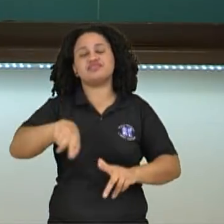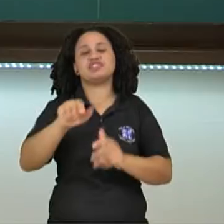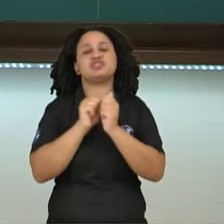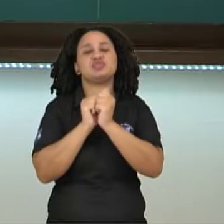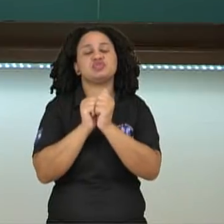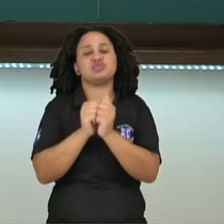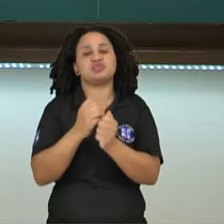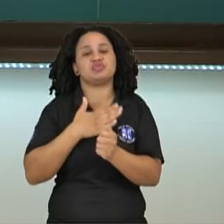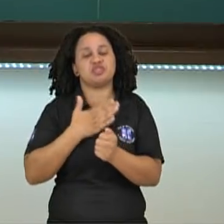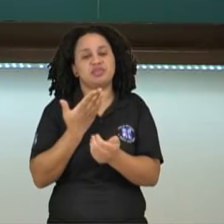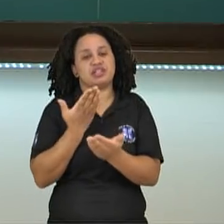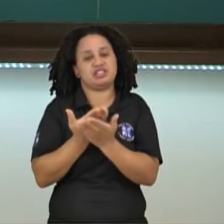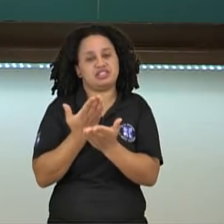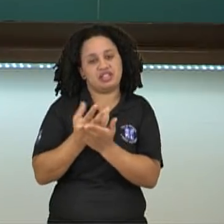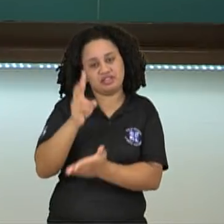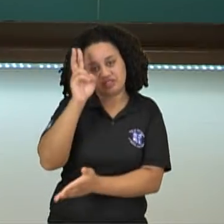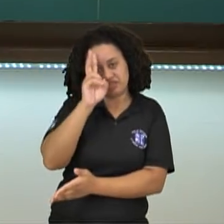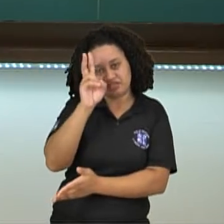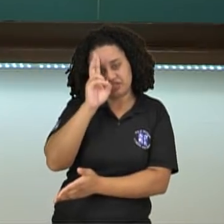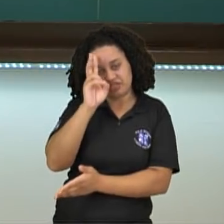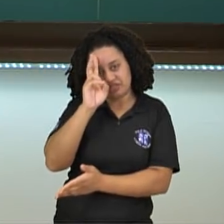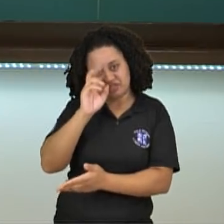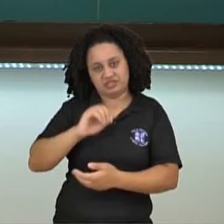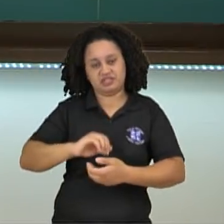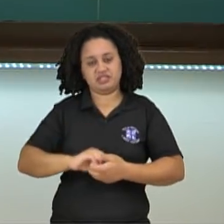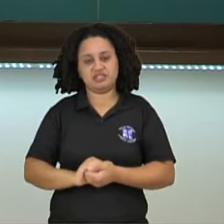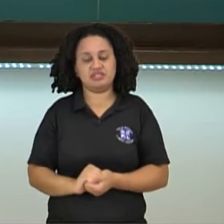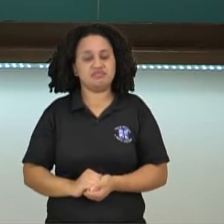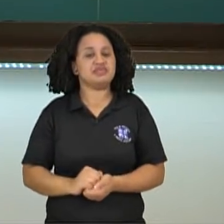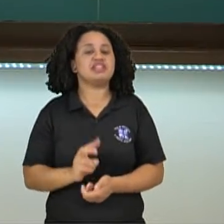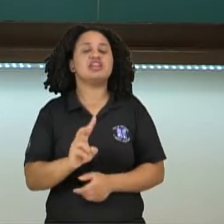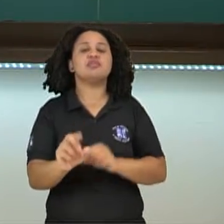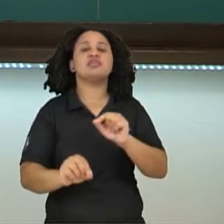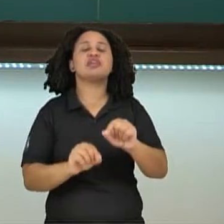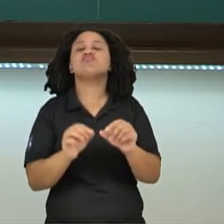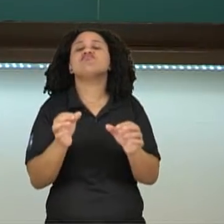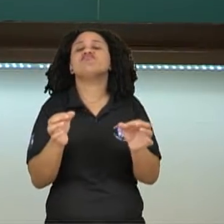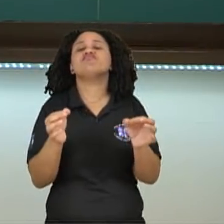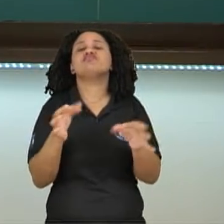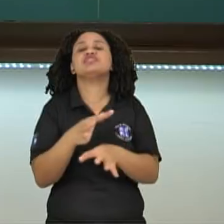comigo para mais essa aula de história. Como sempre, termino aí